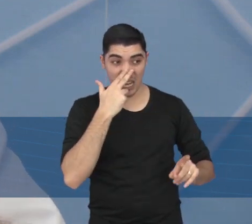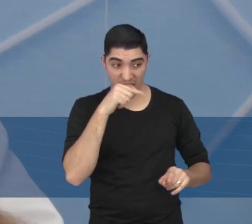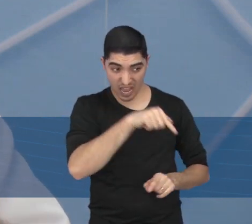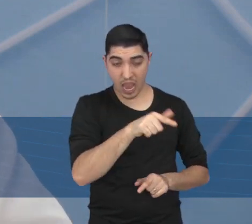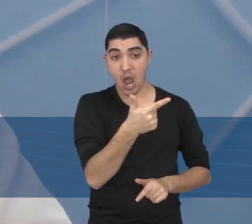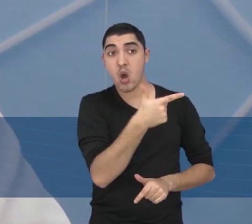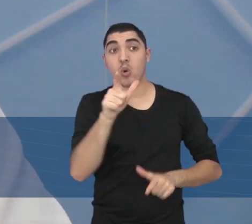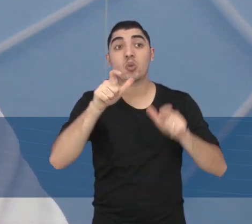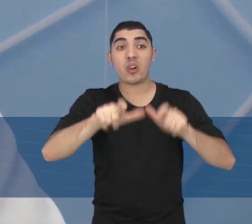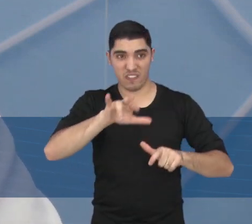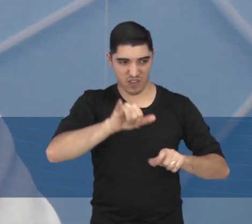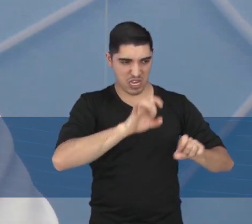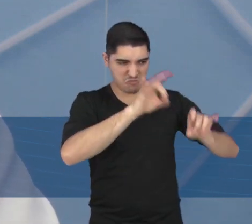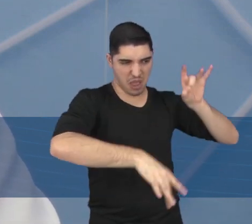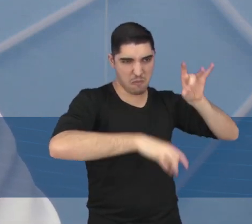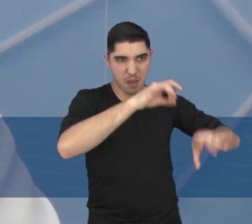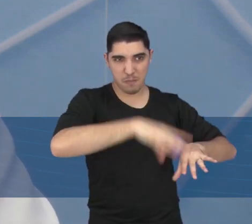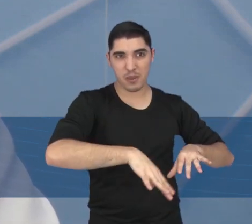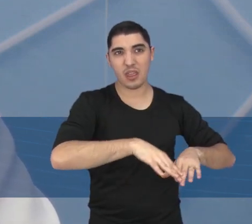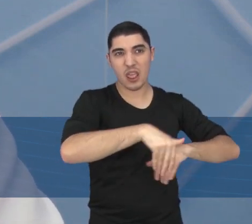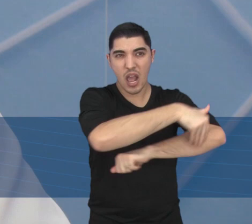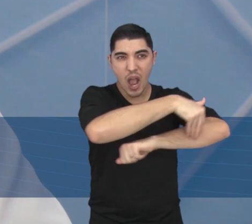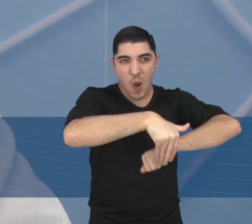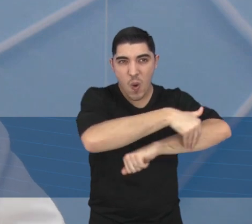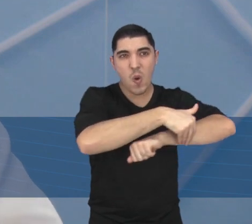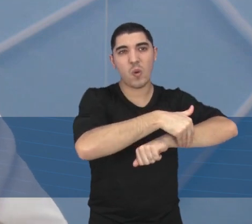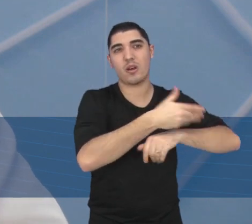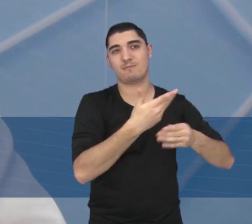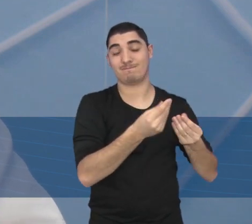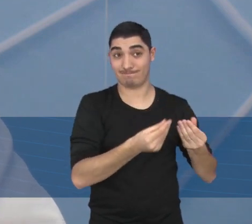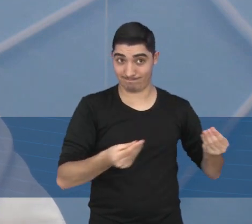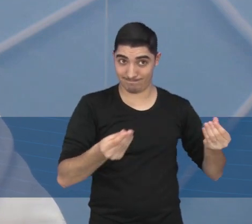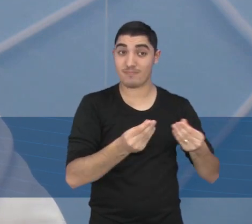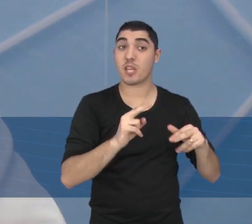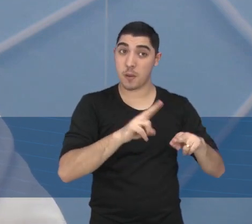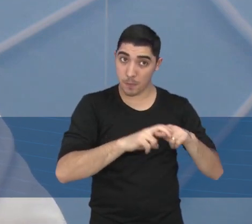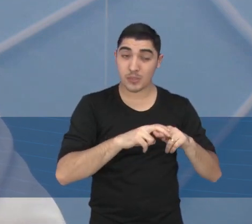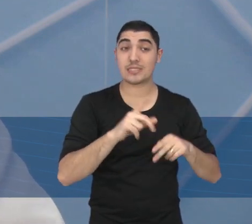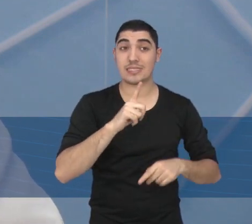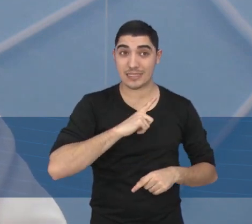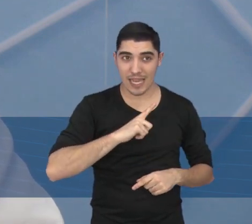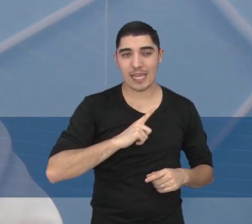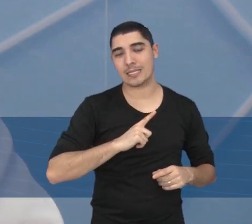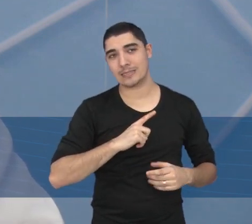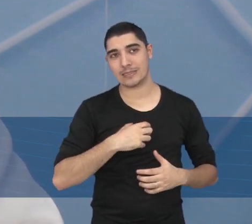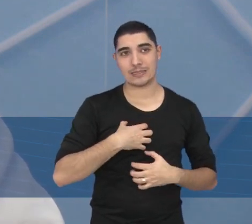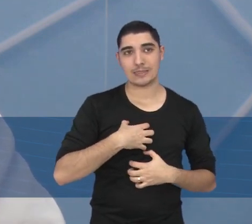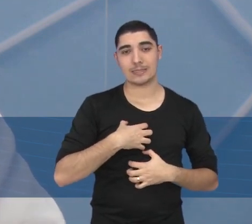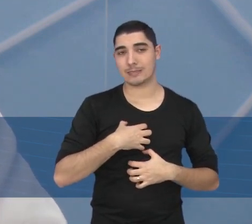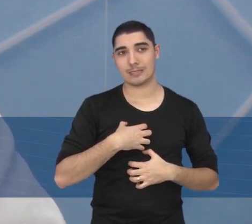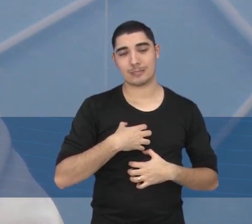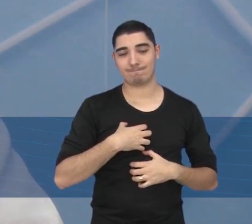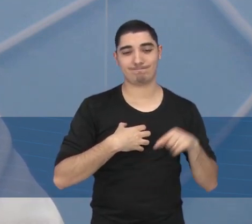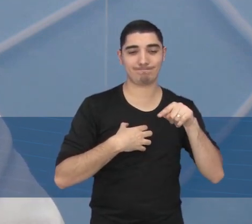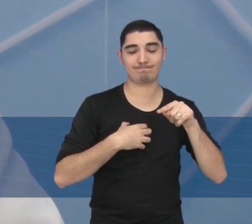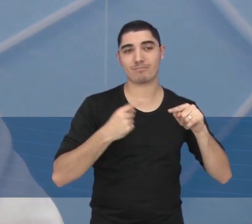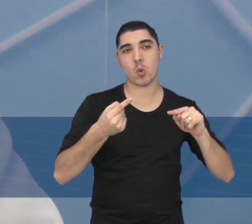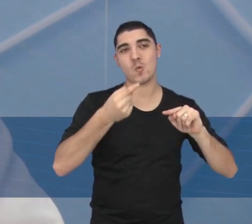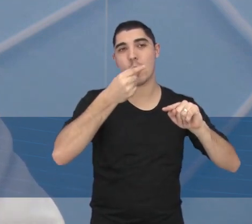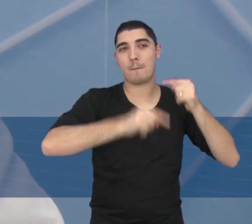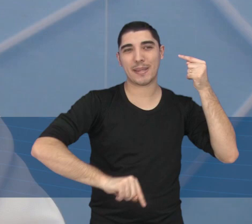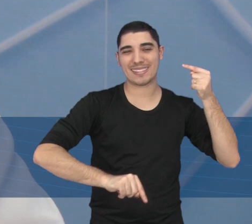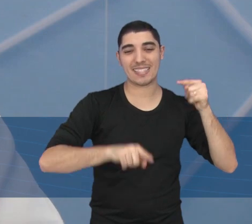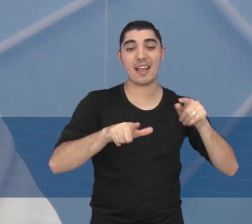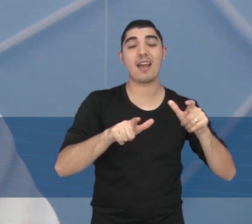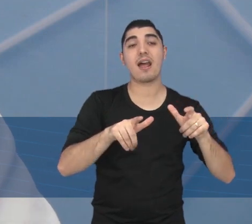sacado ali só alguns componentes e o resto jogado de novo na rua? Então tem essa concorrência com o mercado informal, no caso não é só o